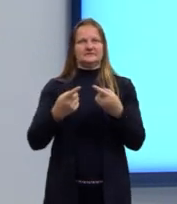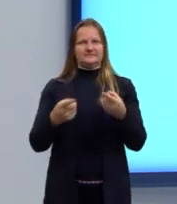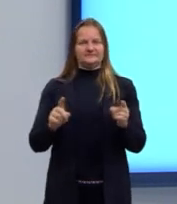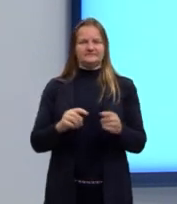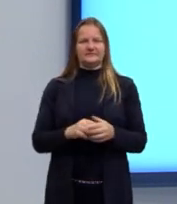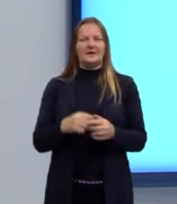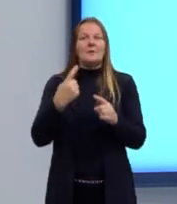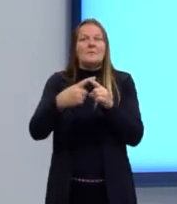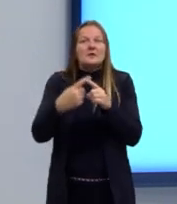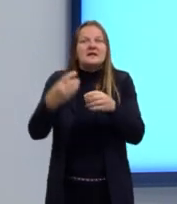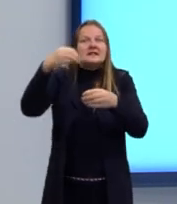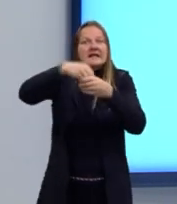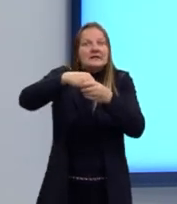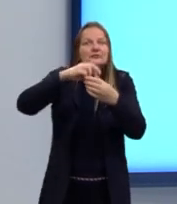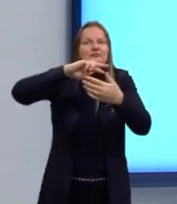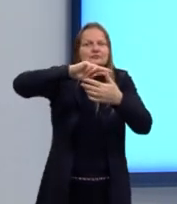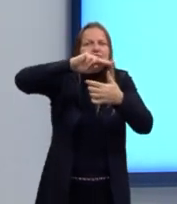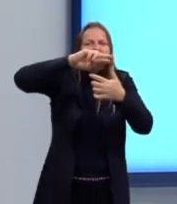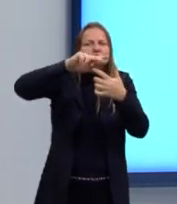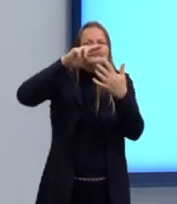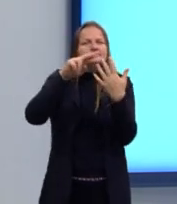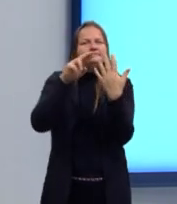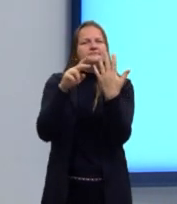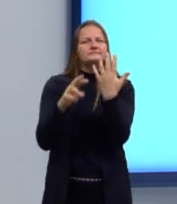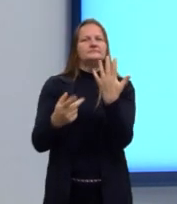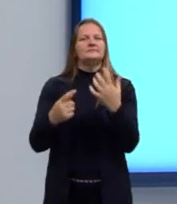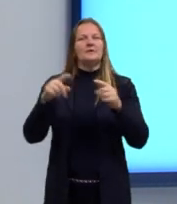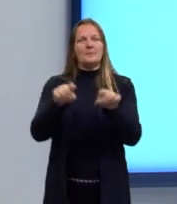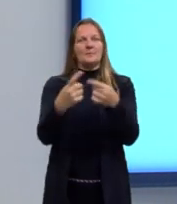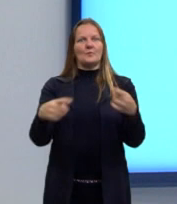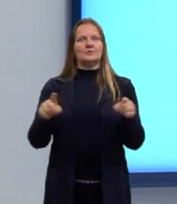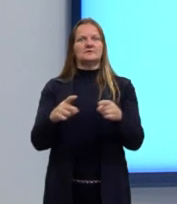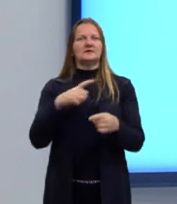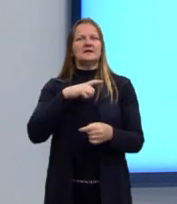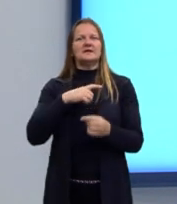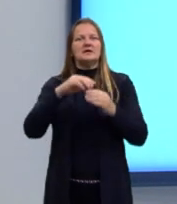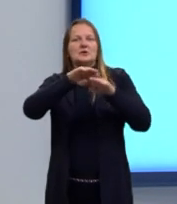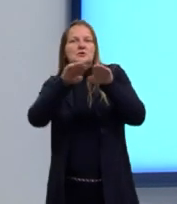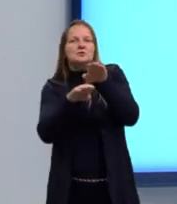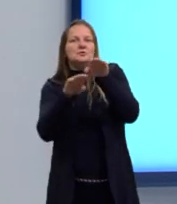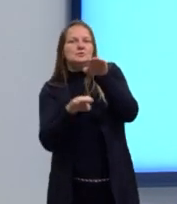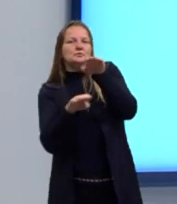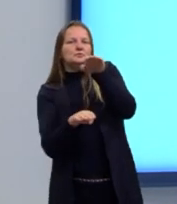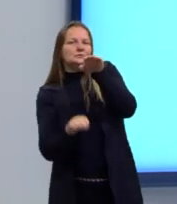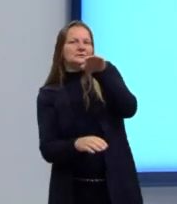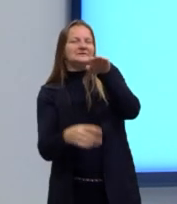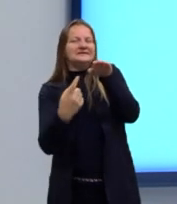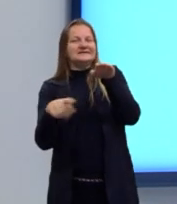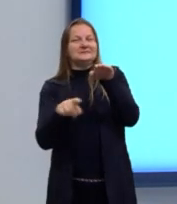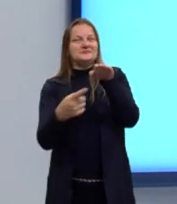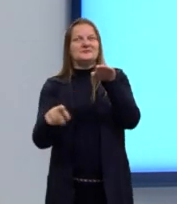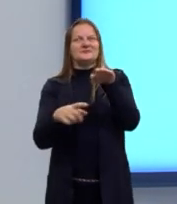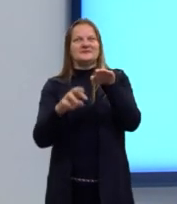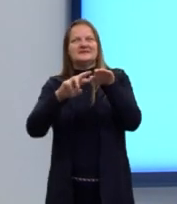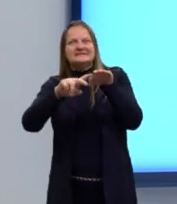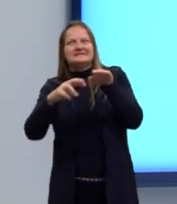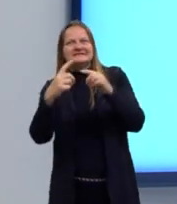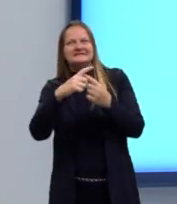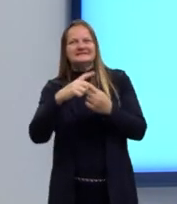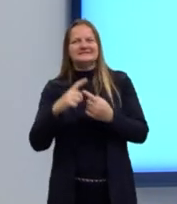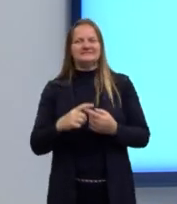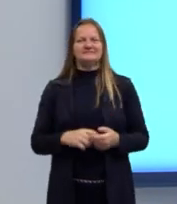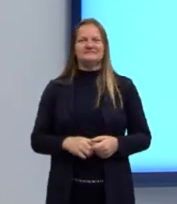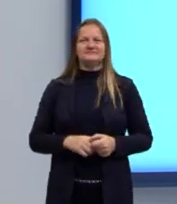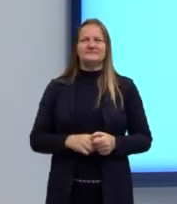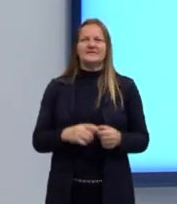desses gêneros a gente tem aí uma infinidade de outros subgêneros que a gente poderia tratar tá então